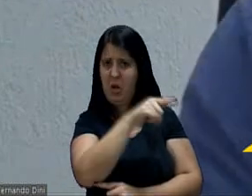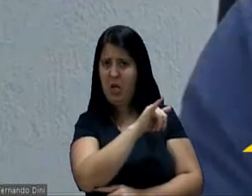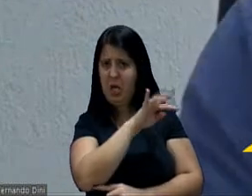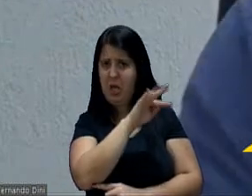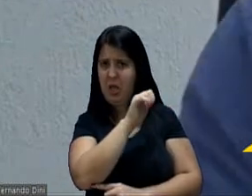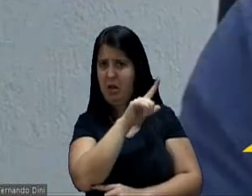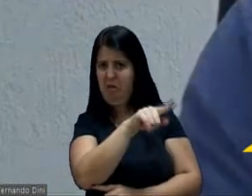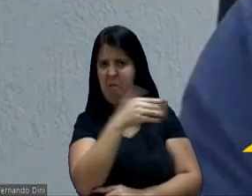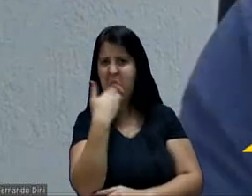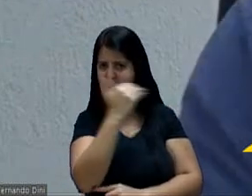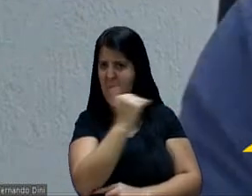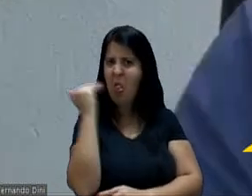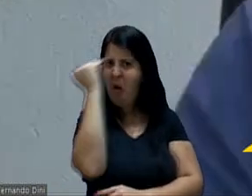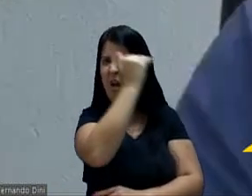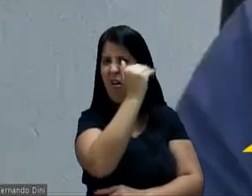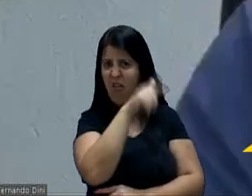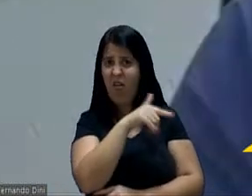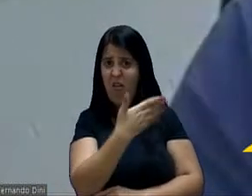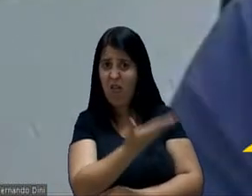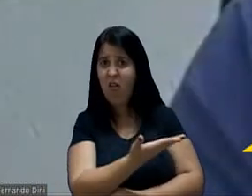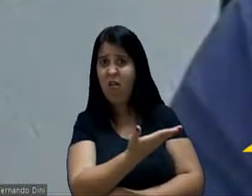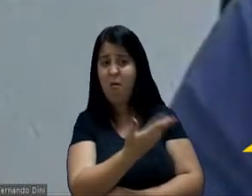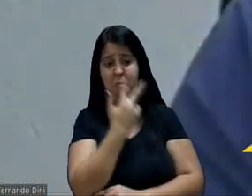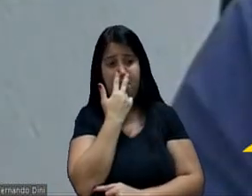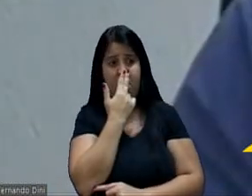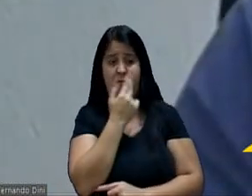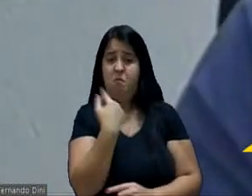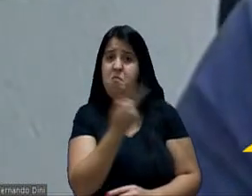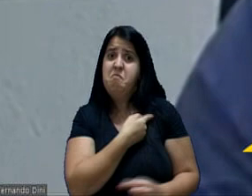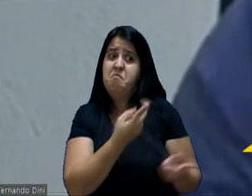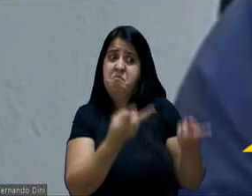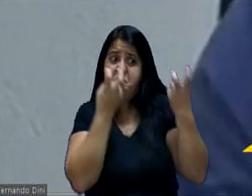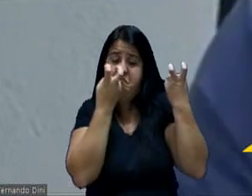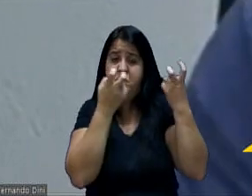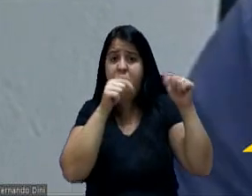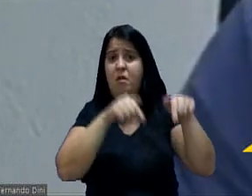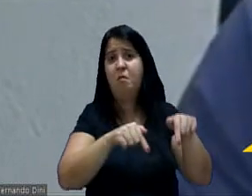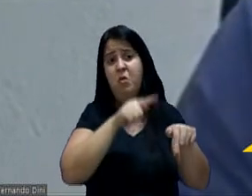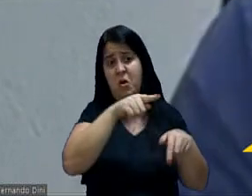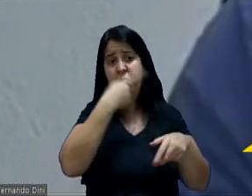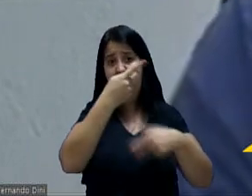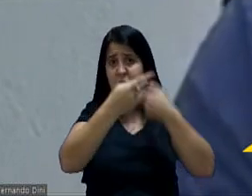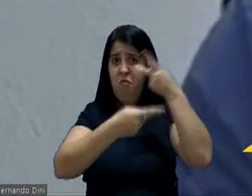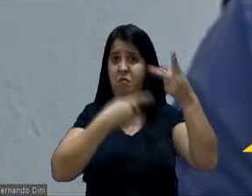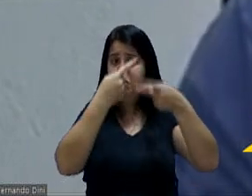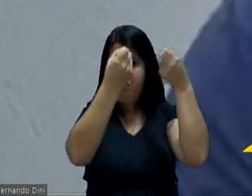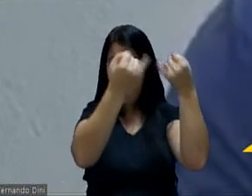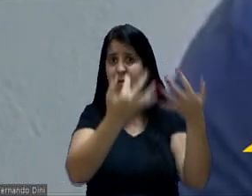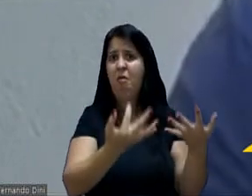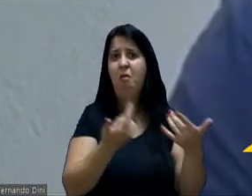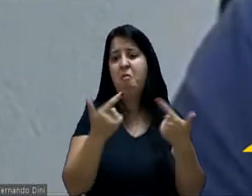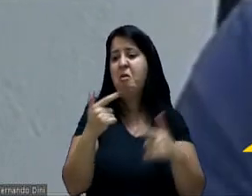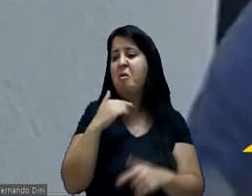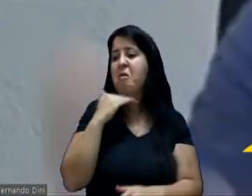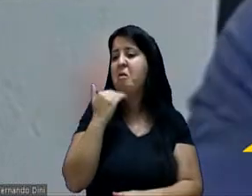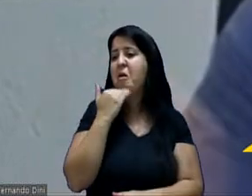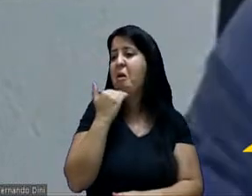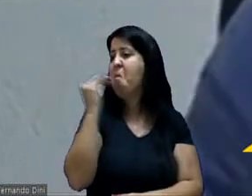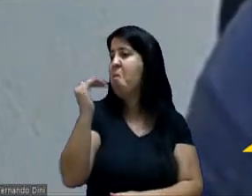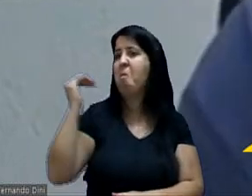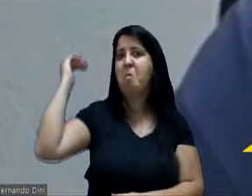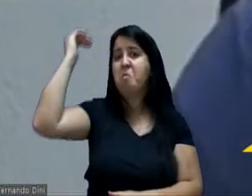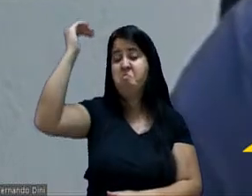nas galáxias, né? Pelo que a gente está vendo aqui e pelo que ele disse, não existe ninguém mais